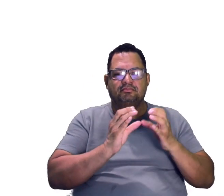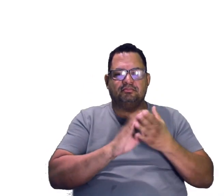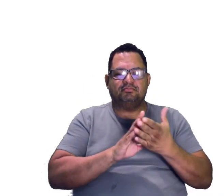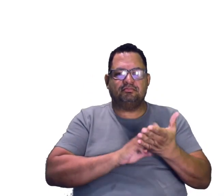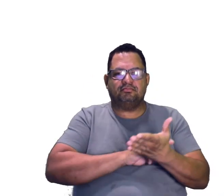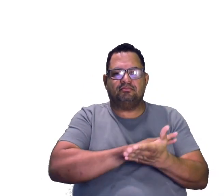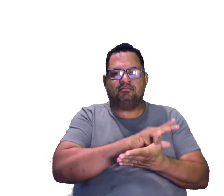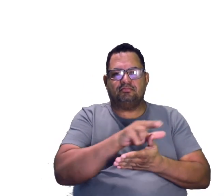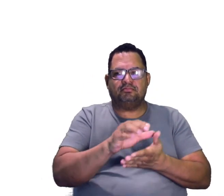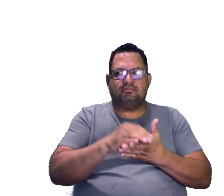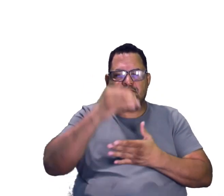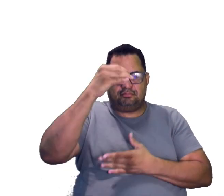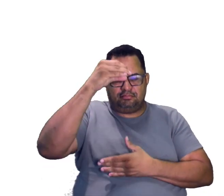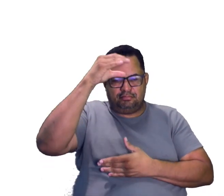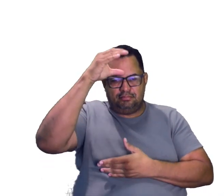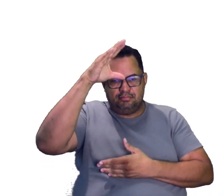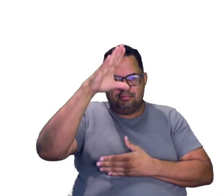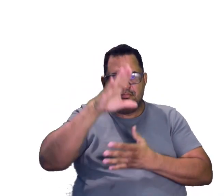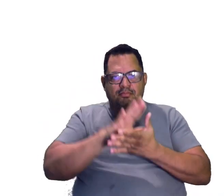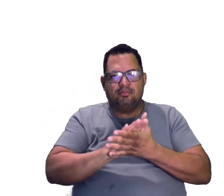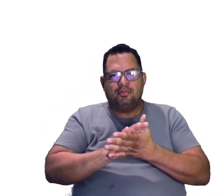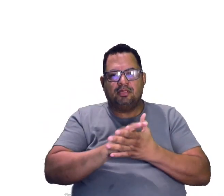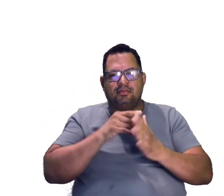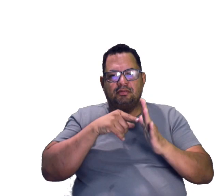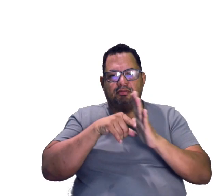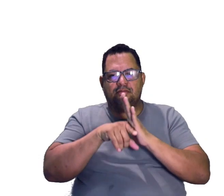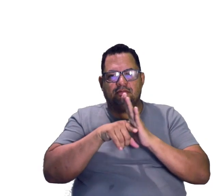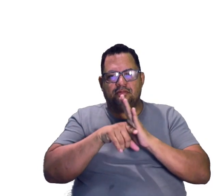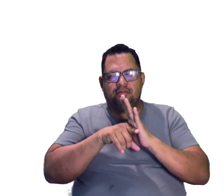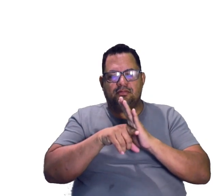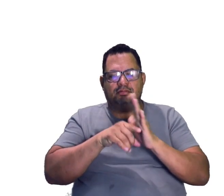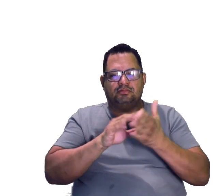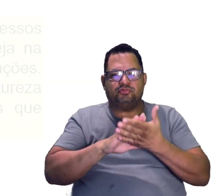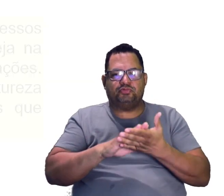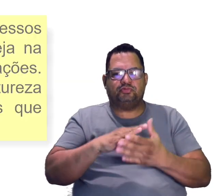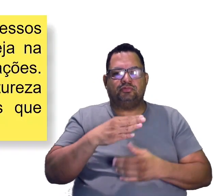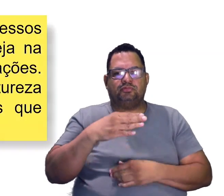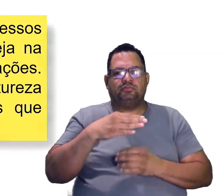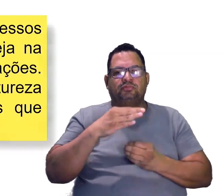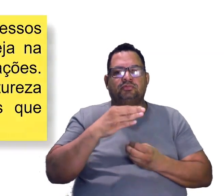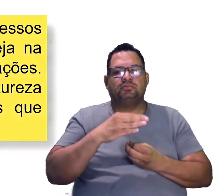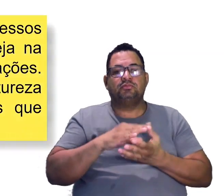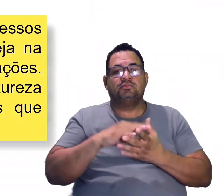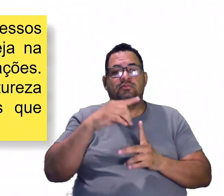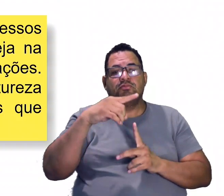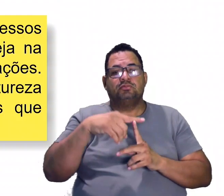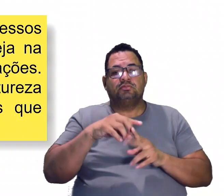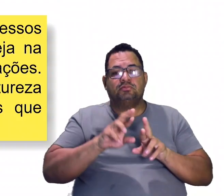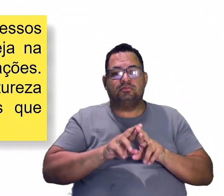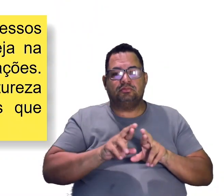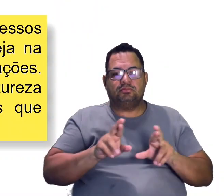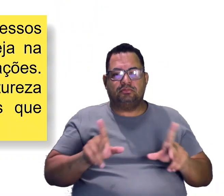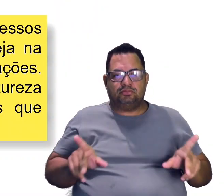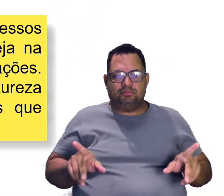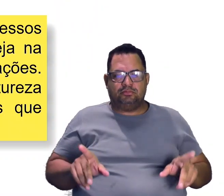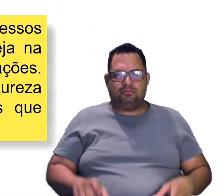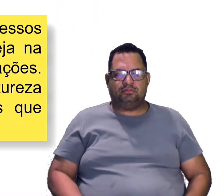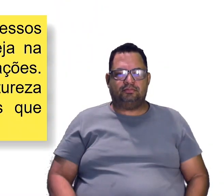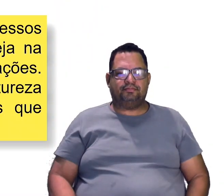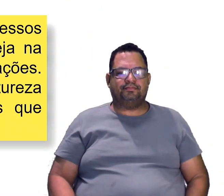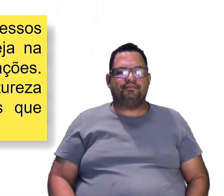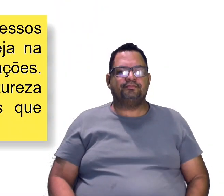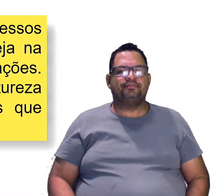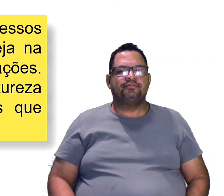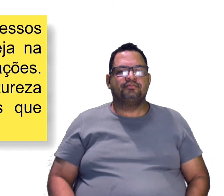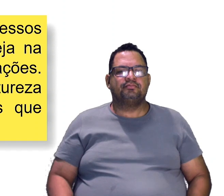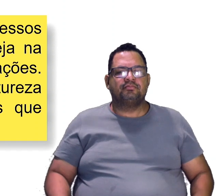conhecimentos que leva a você a descobrir tipos de matérias diferentes. A química também,